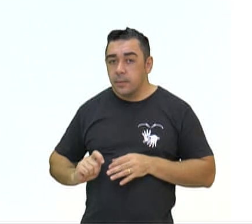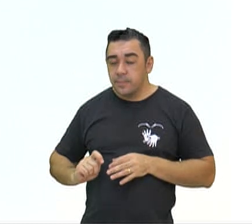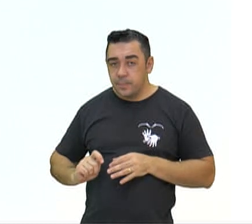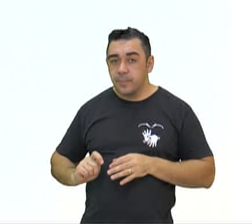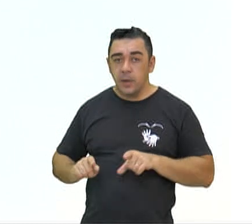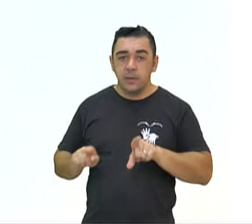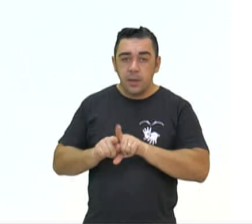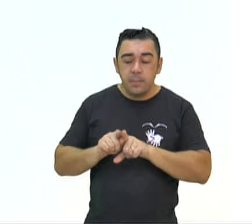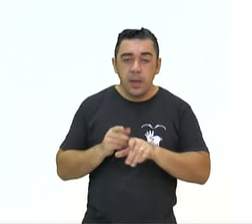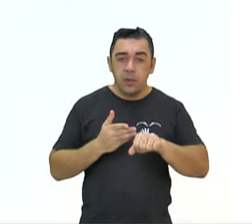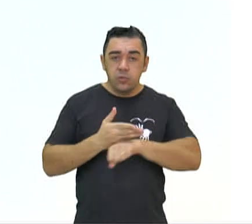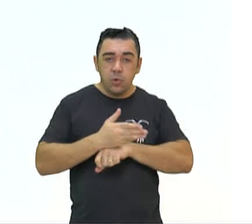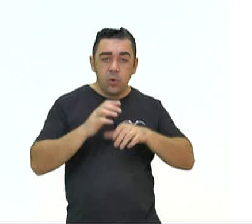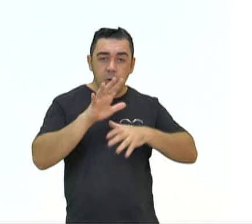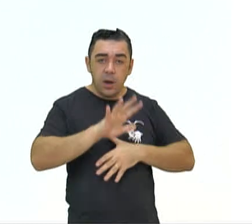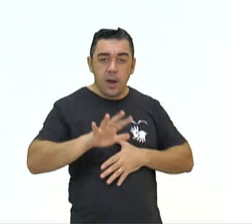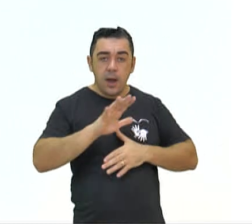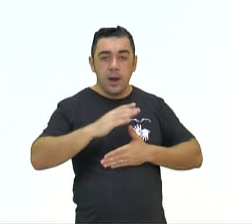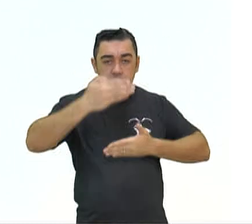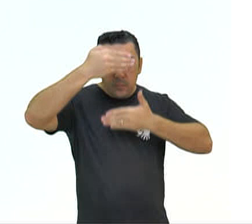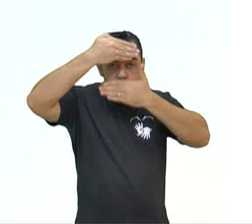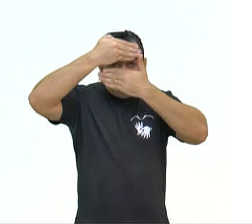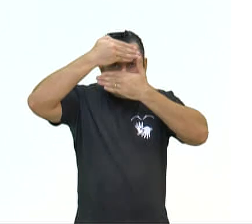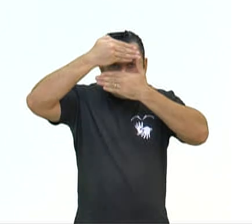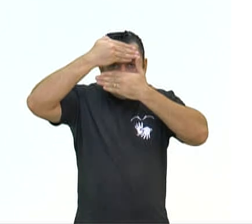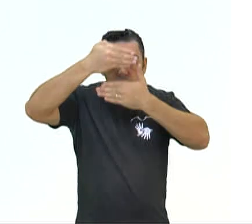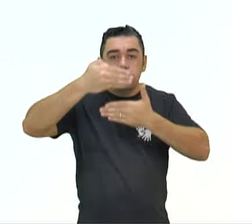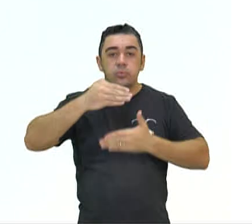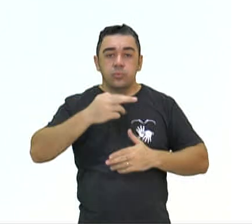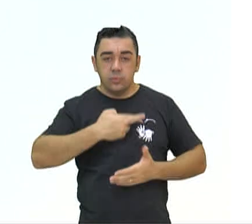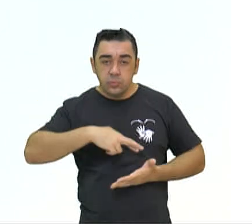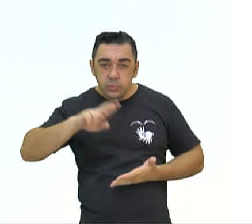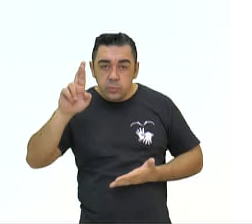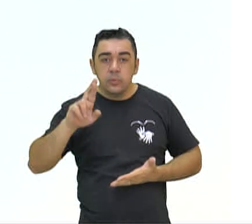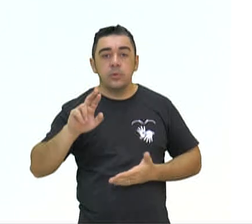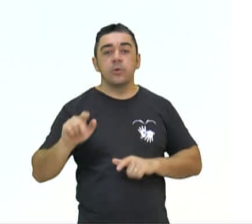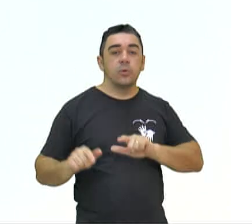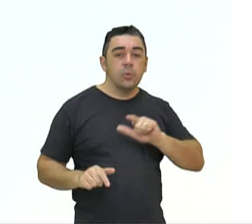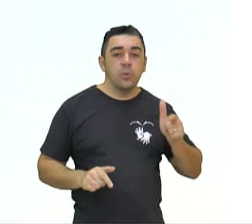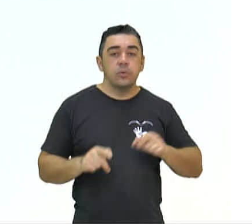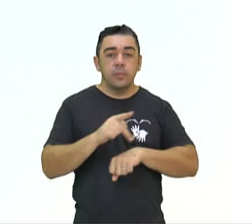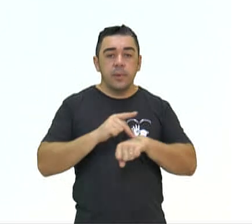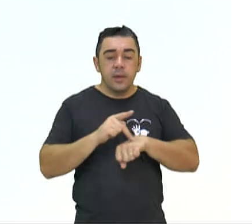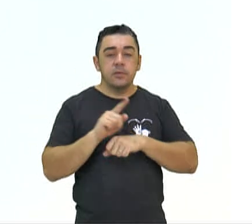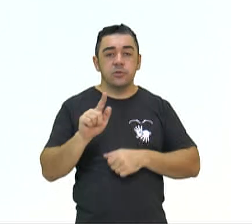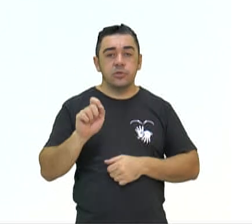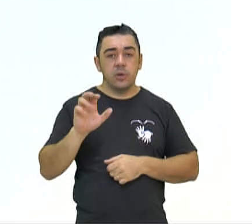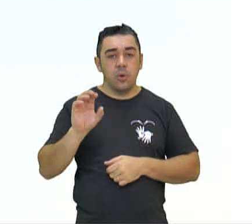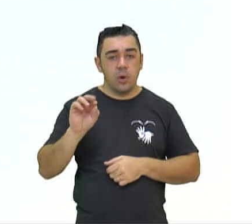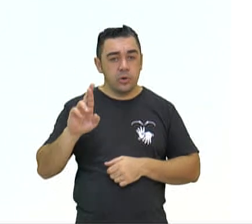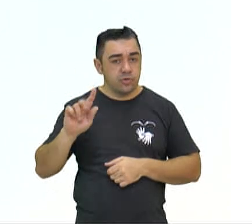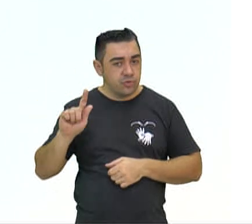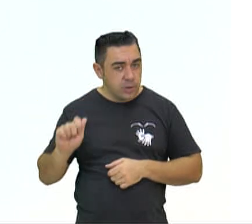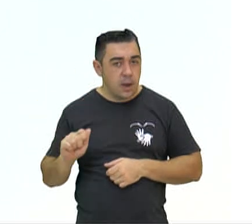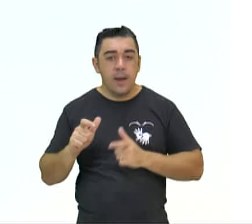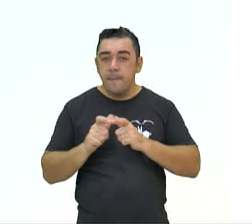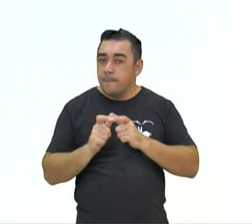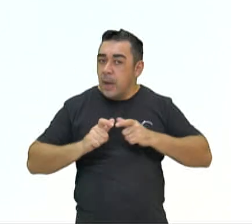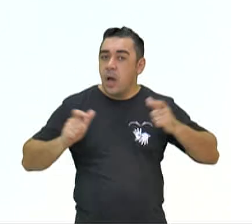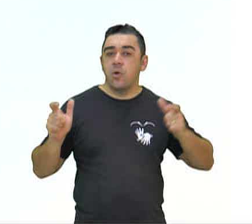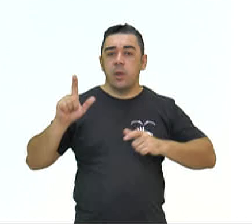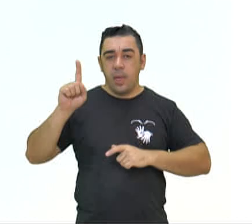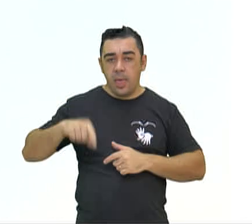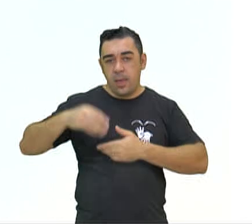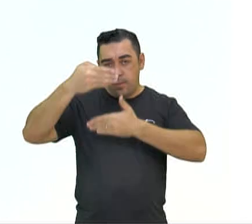e muçulmana, né? Porque tem uma parte da população que é muçulmana, para outros países, como a Geórgia, Armênia, Cazaquistão, de maioria muçulmana, e